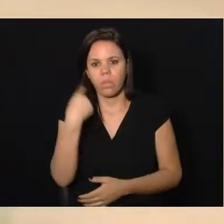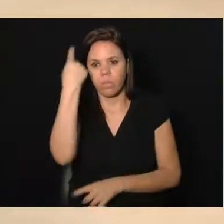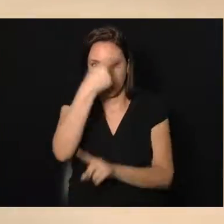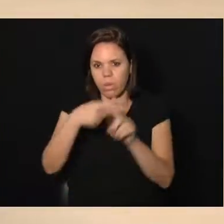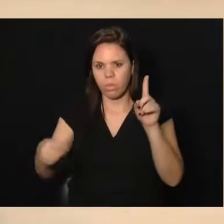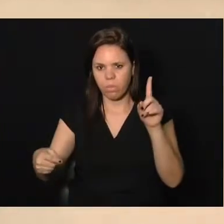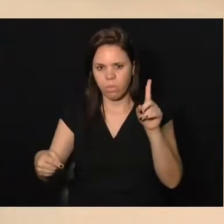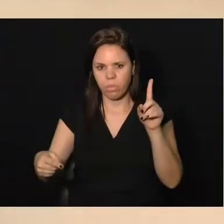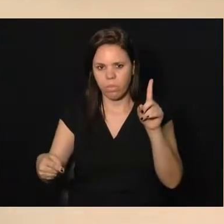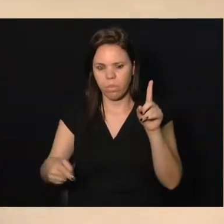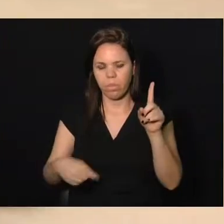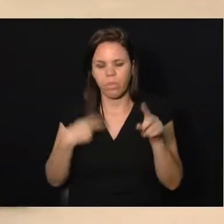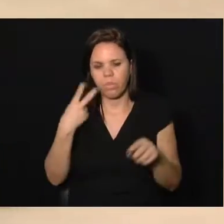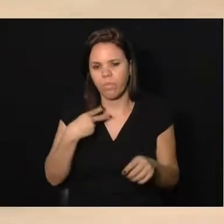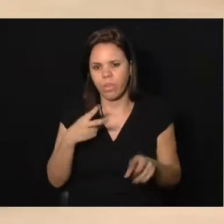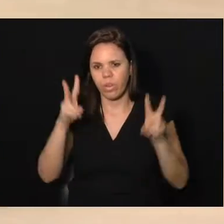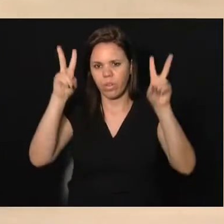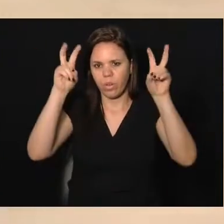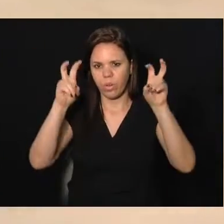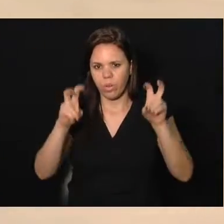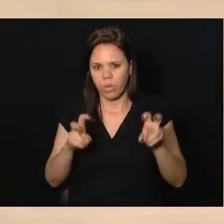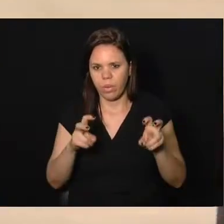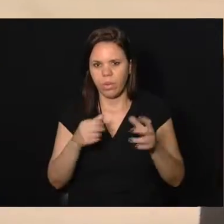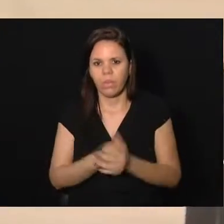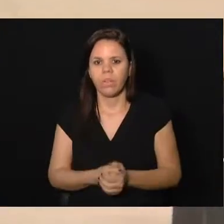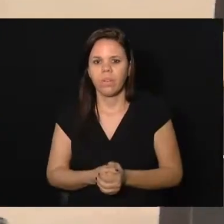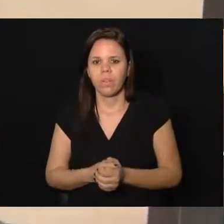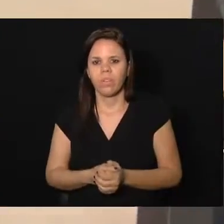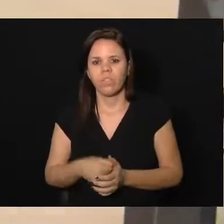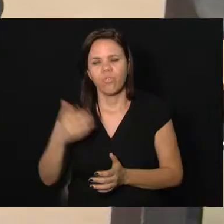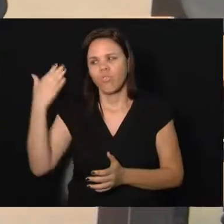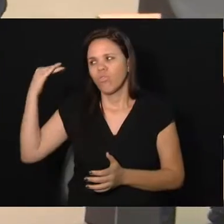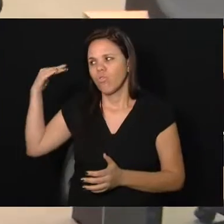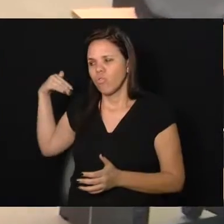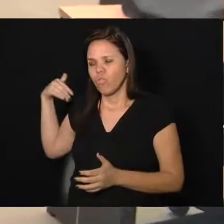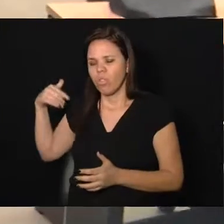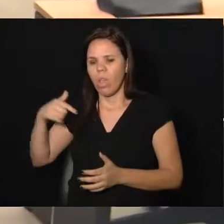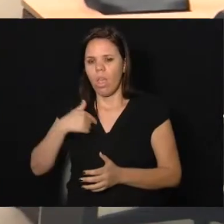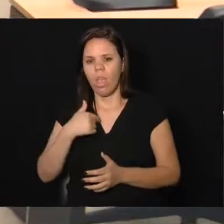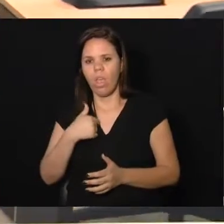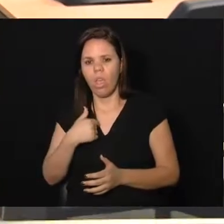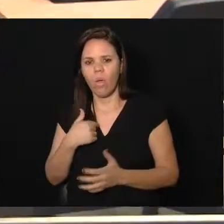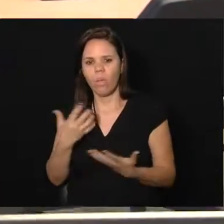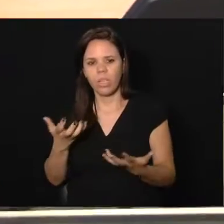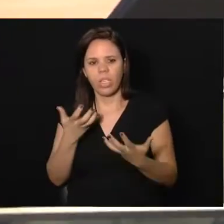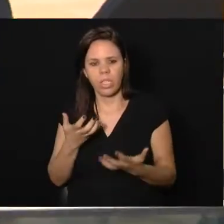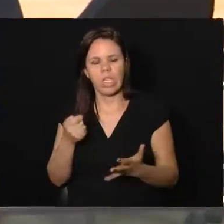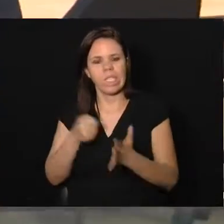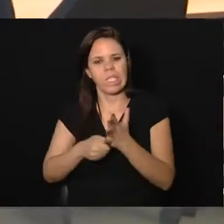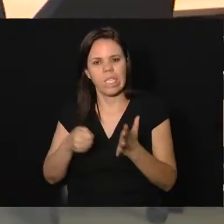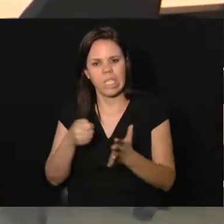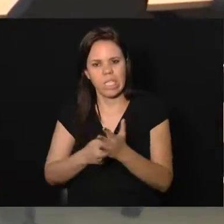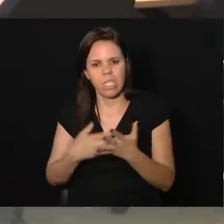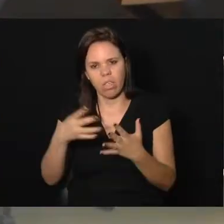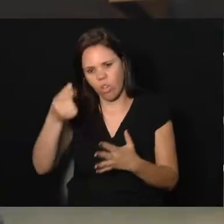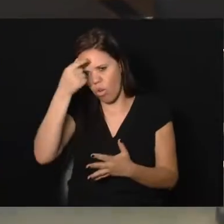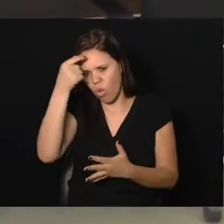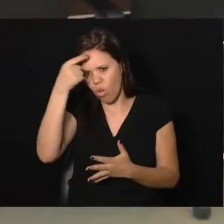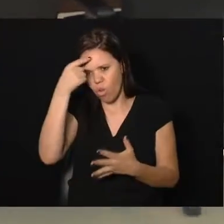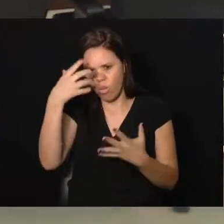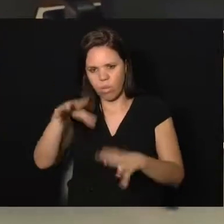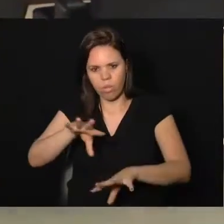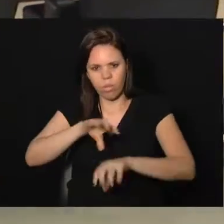o parlamentar falou sobre o assunto. Um dia eu decidi exercer a minha cidadania. Eu tomei consciência